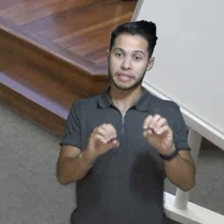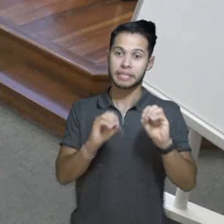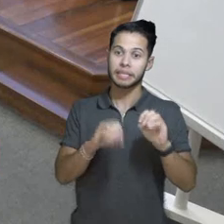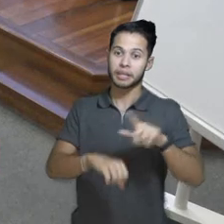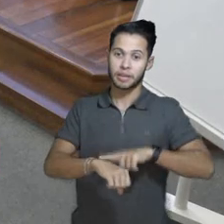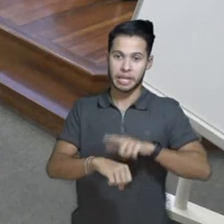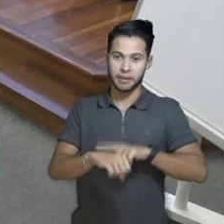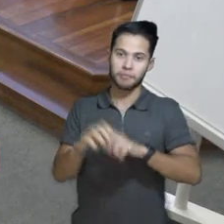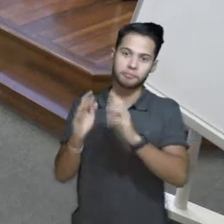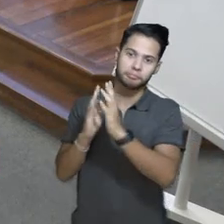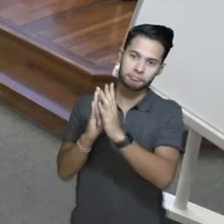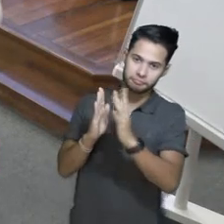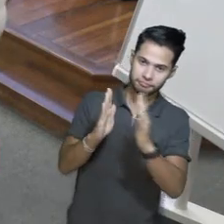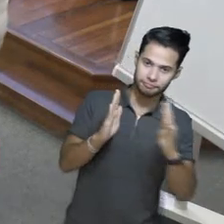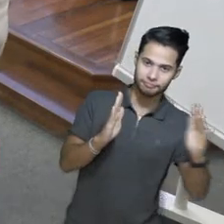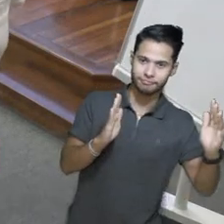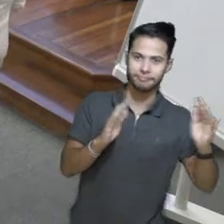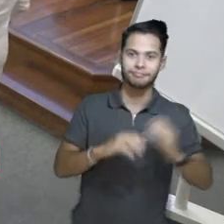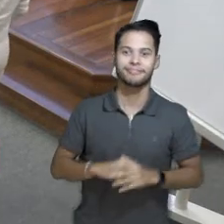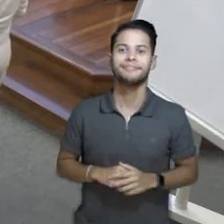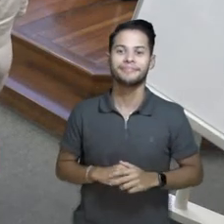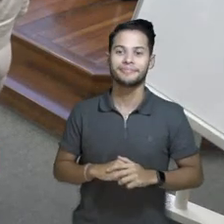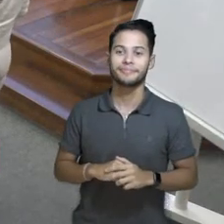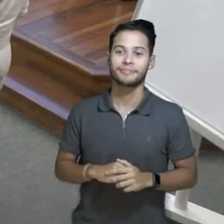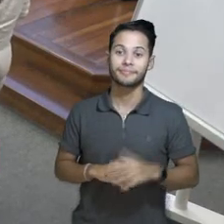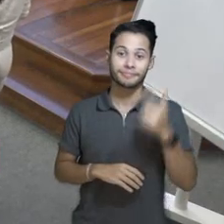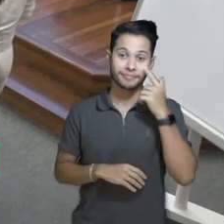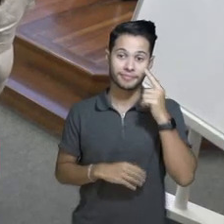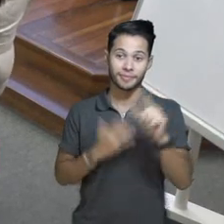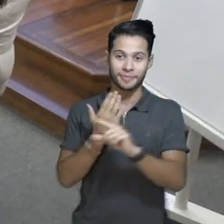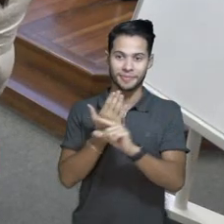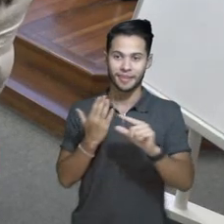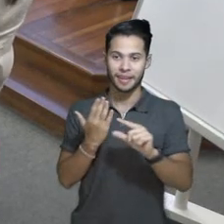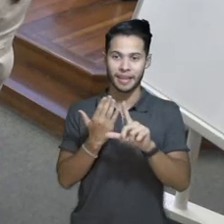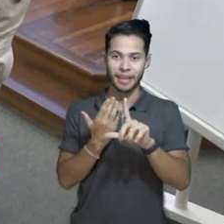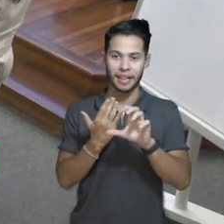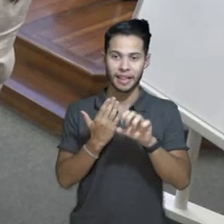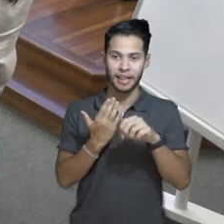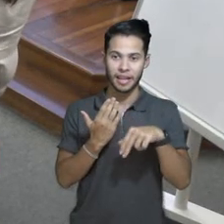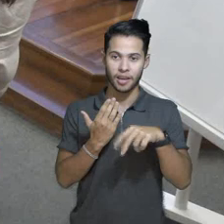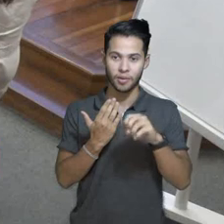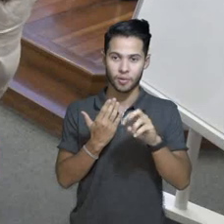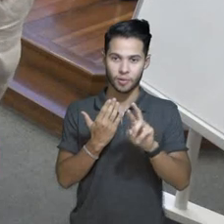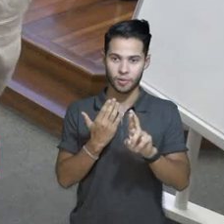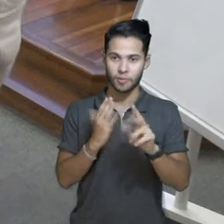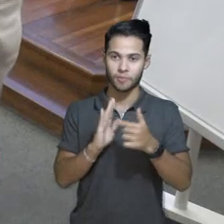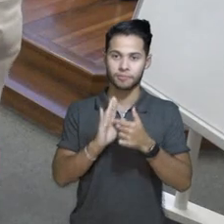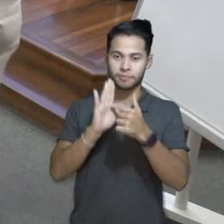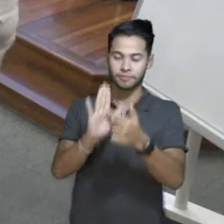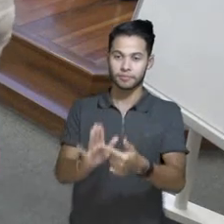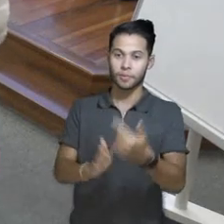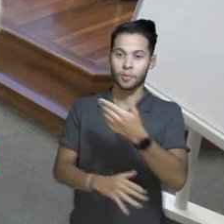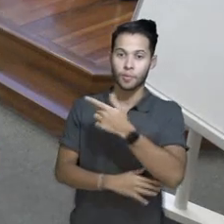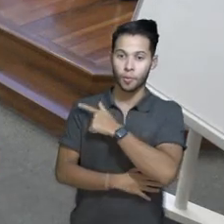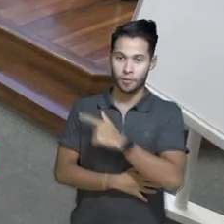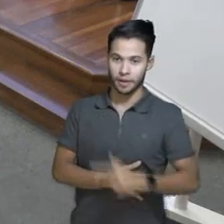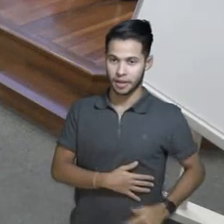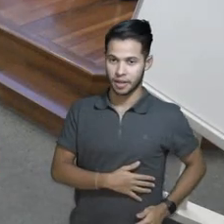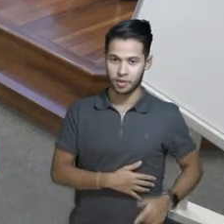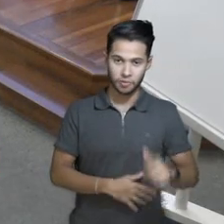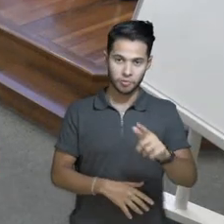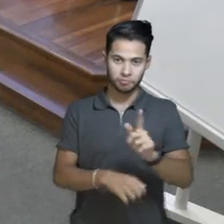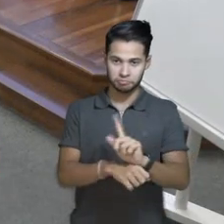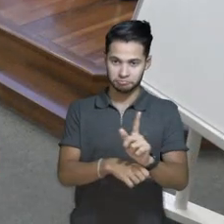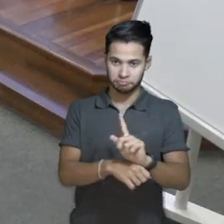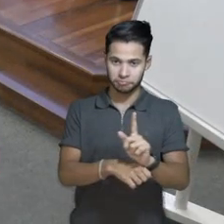família e aí então tem aon que ela vai falar governança dos bens comuns do papel do voluntariado